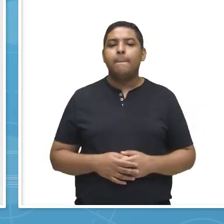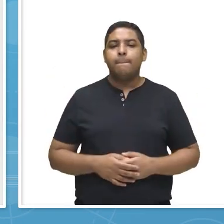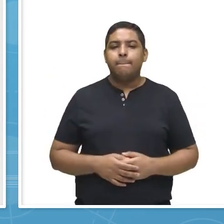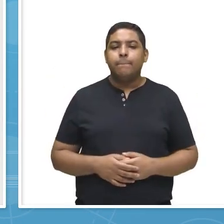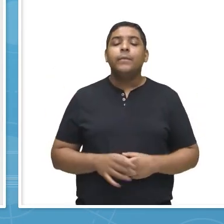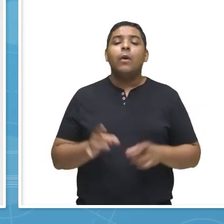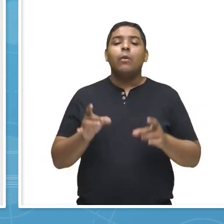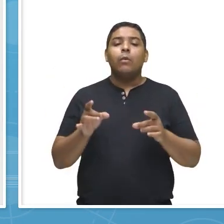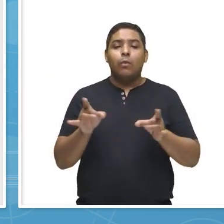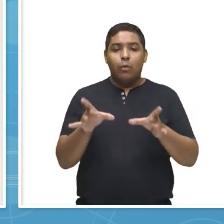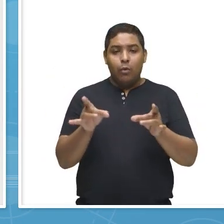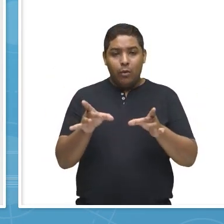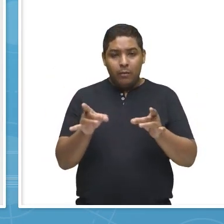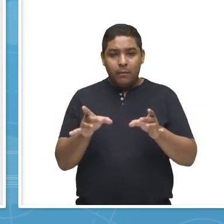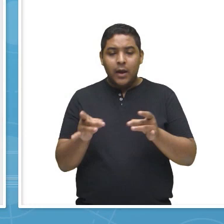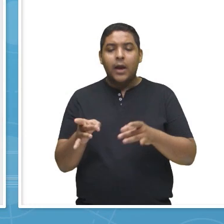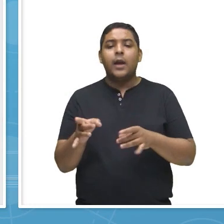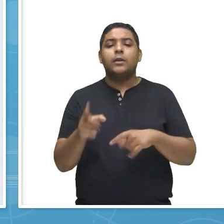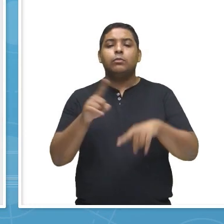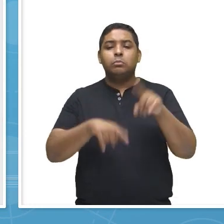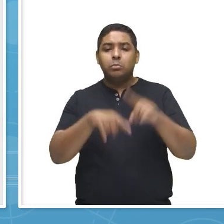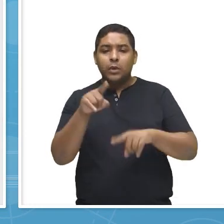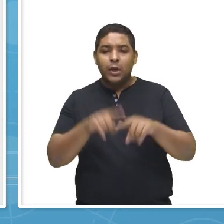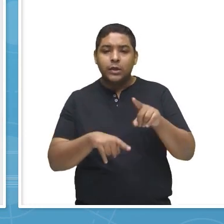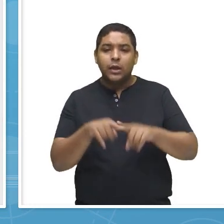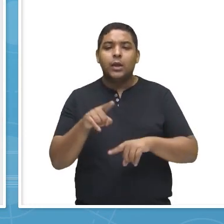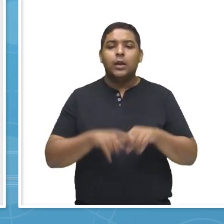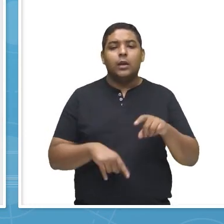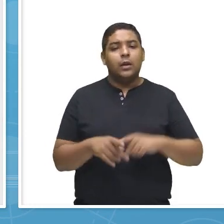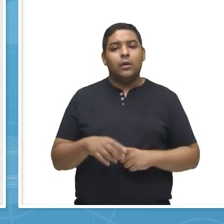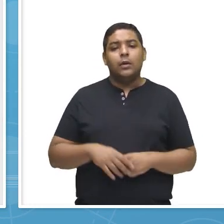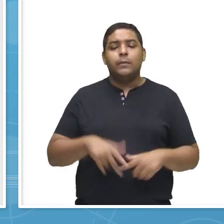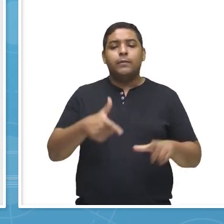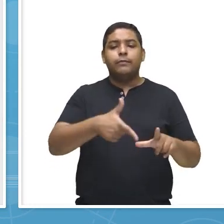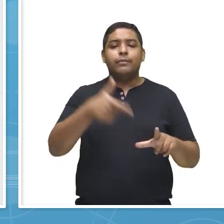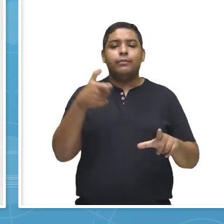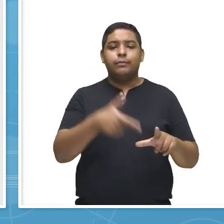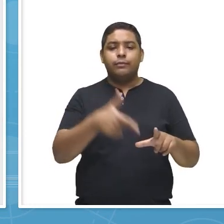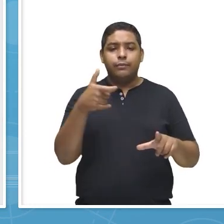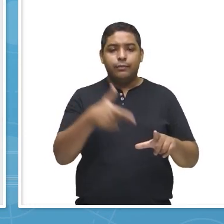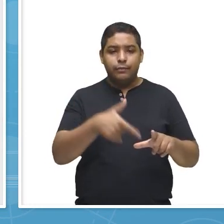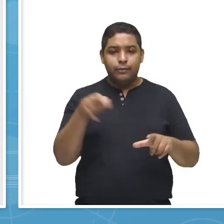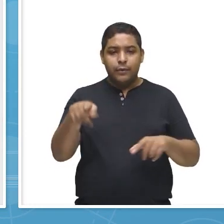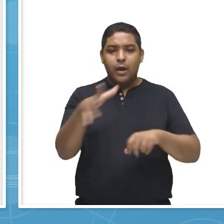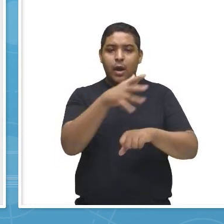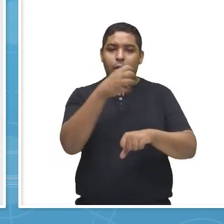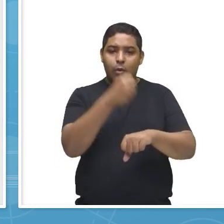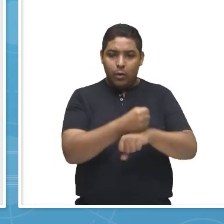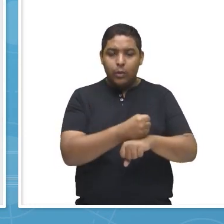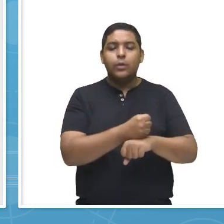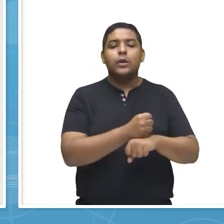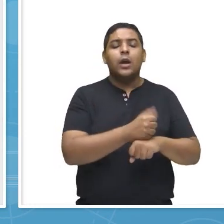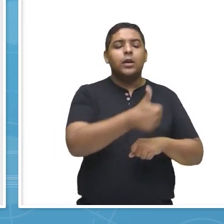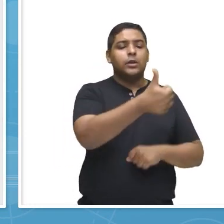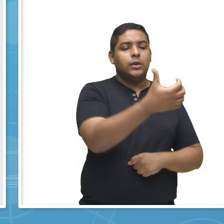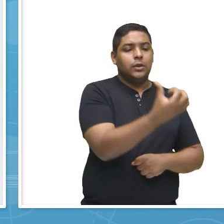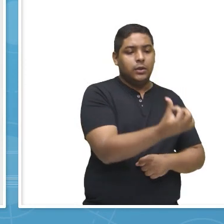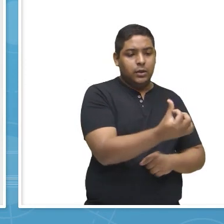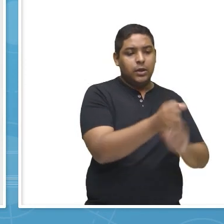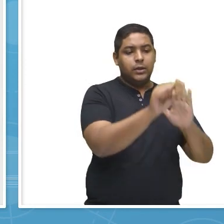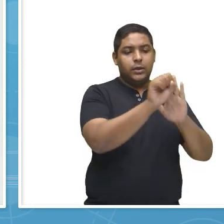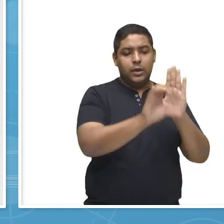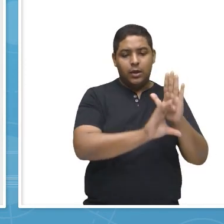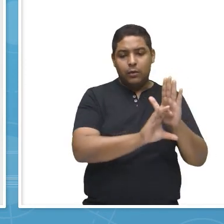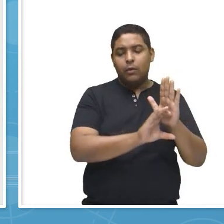comércio de mercadorias e a exploração das colônias do século XVI até o XVIII possibilitaram a